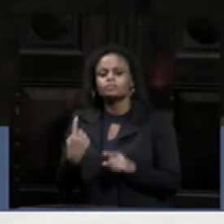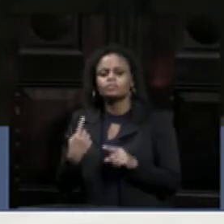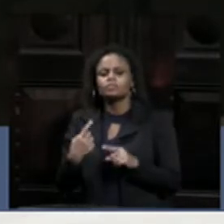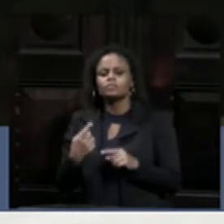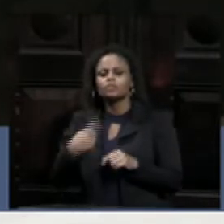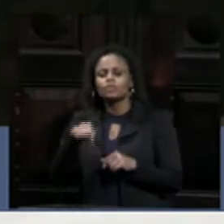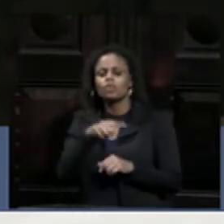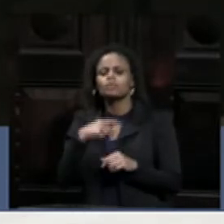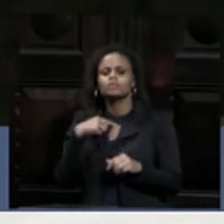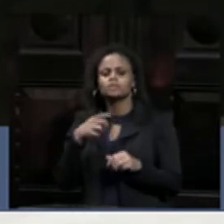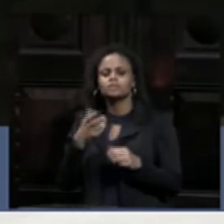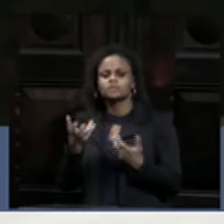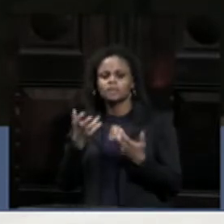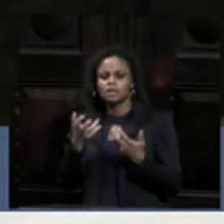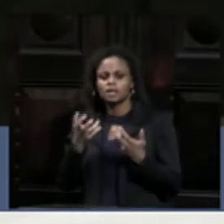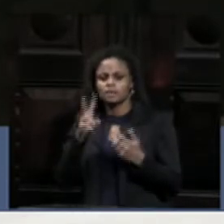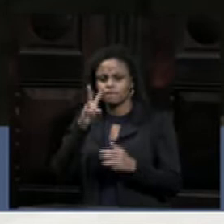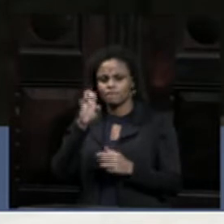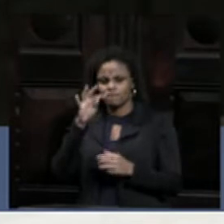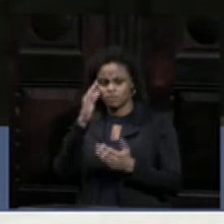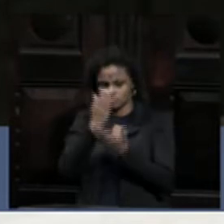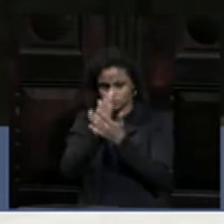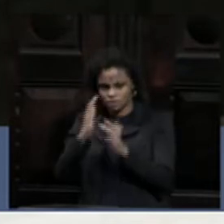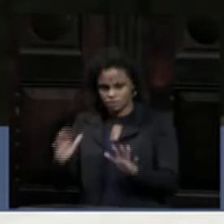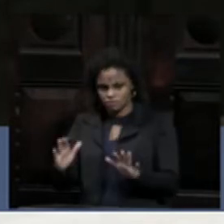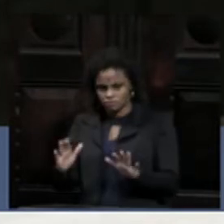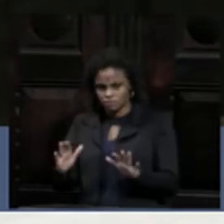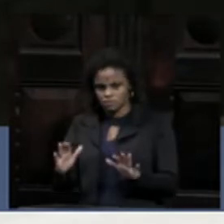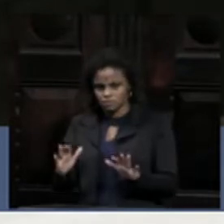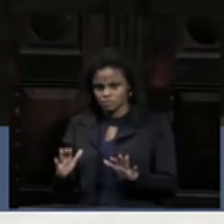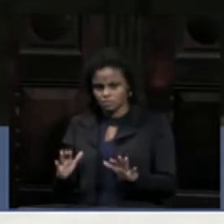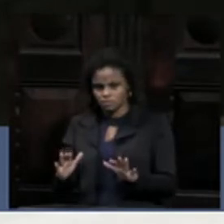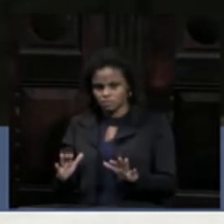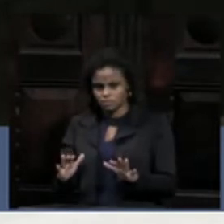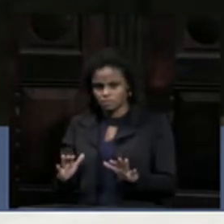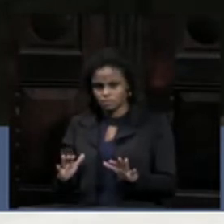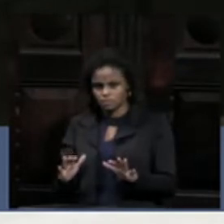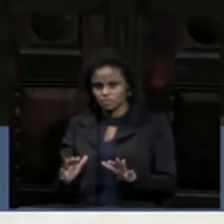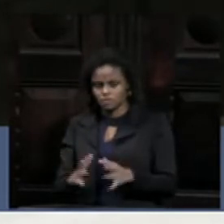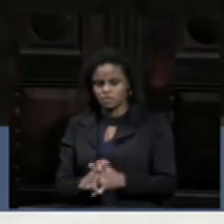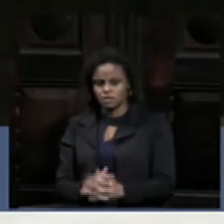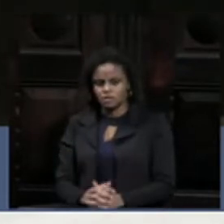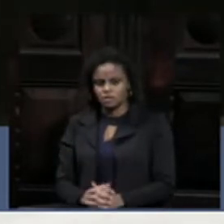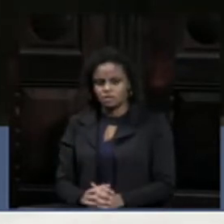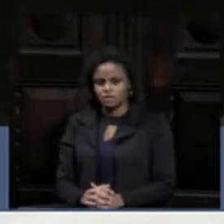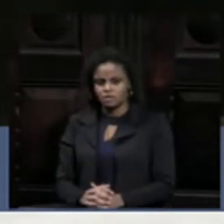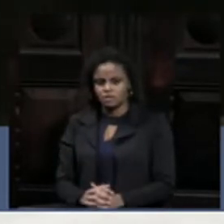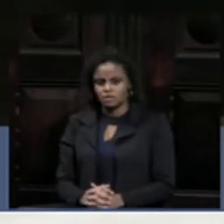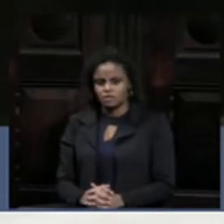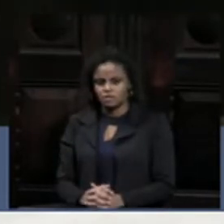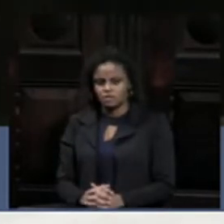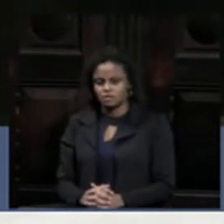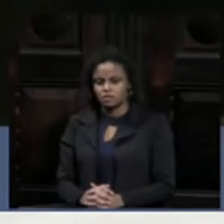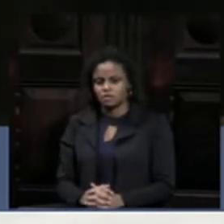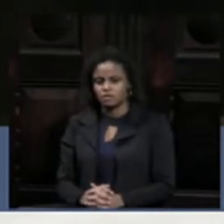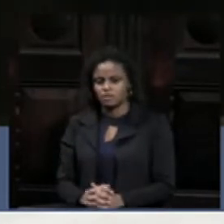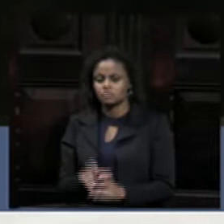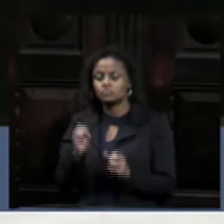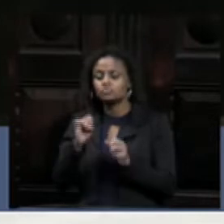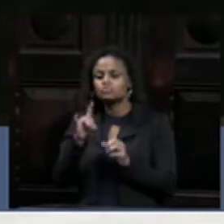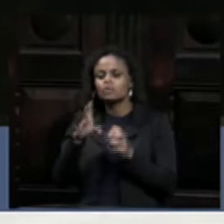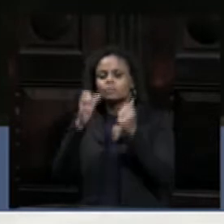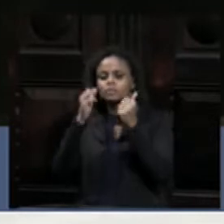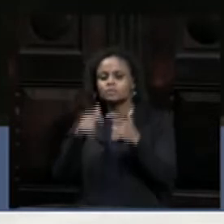uma derrubada de veto. Então, só para separar o que Vossa Excelência aí tentou colocar como similaridade ao projeto que